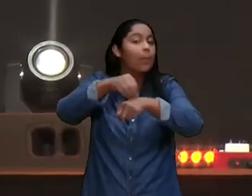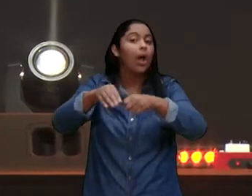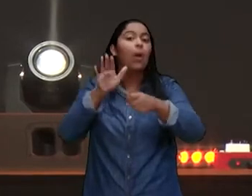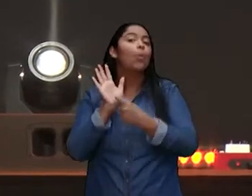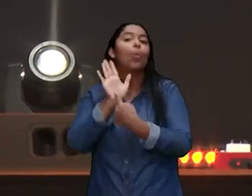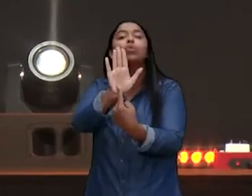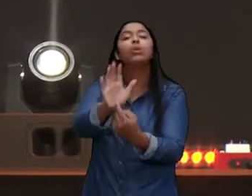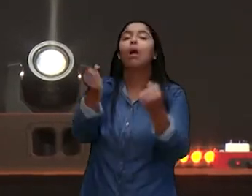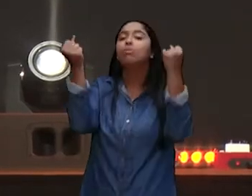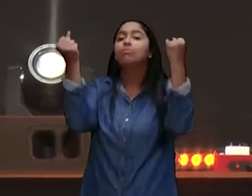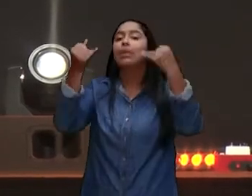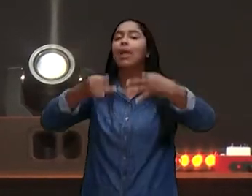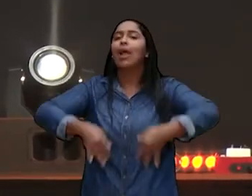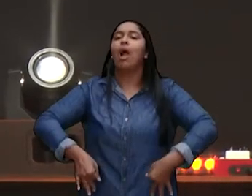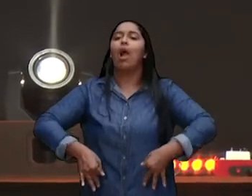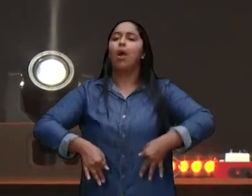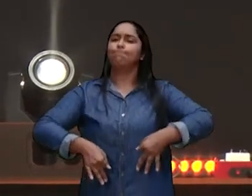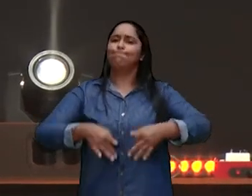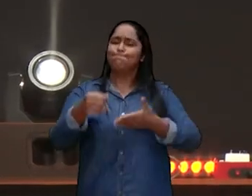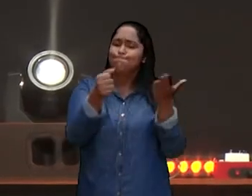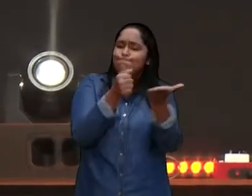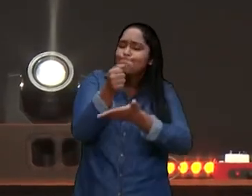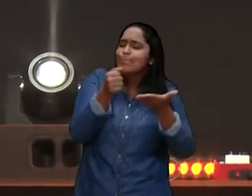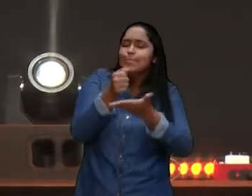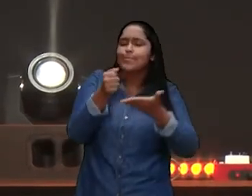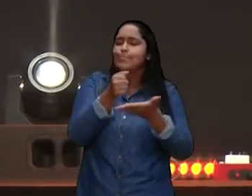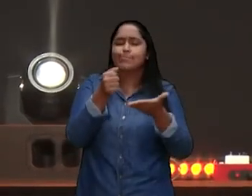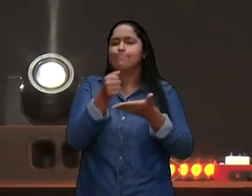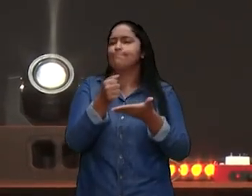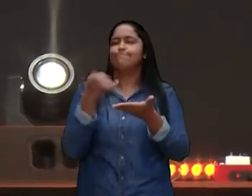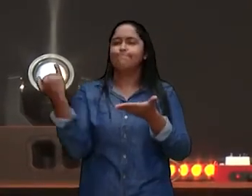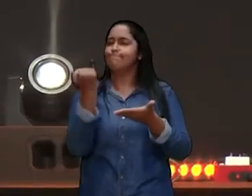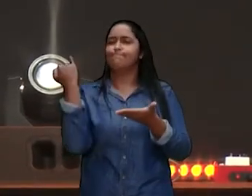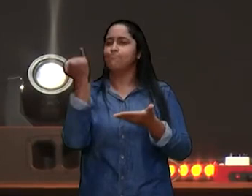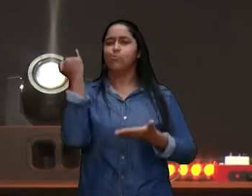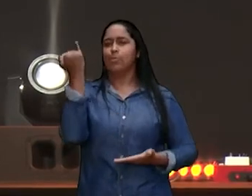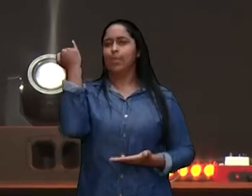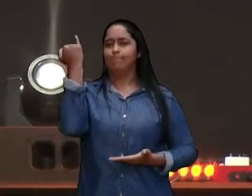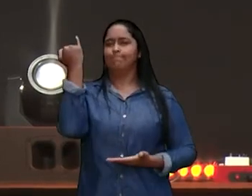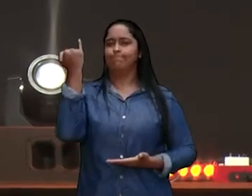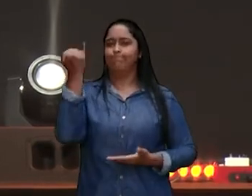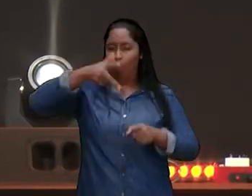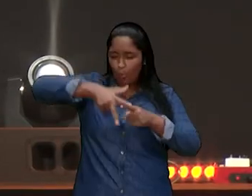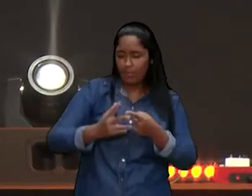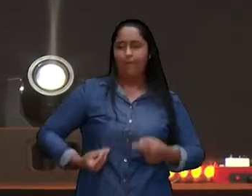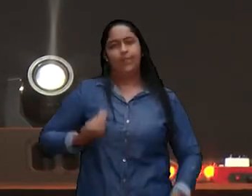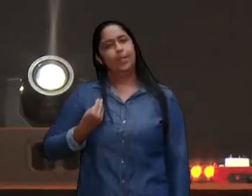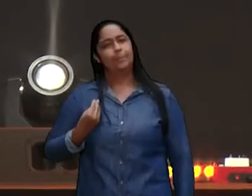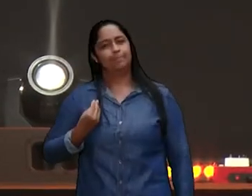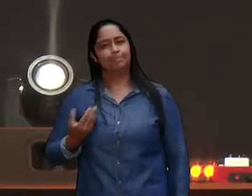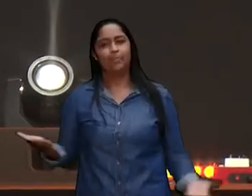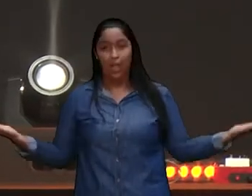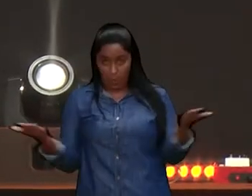fundamentais para que a vida de alguém seja endireitada e por isso vamos ver os princípios desse texto